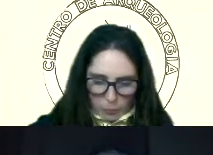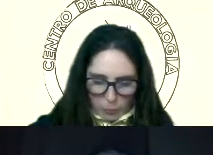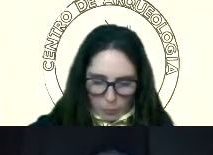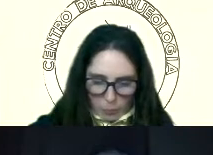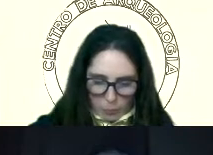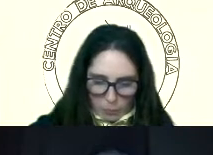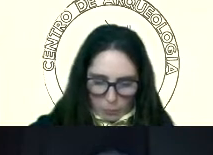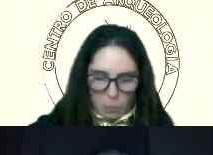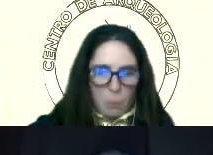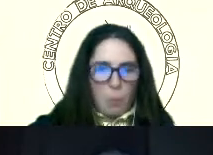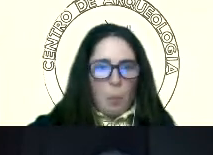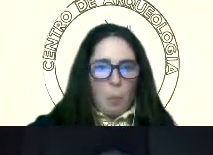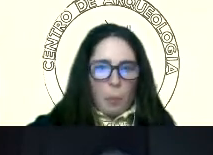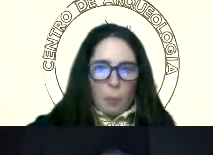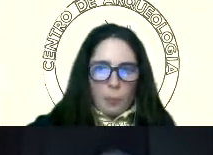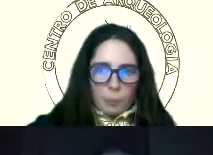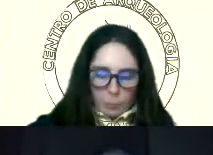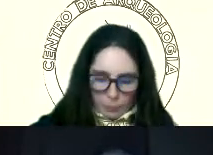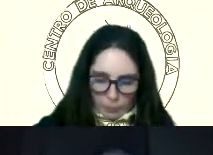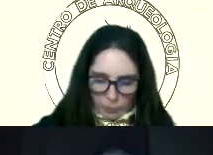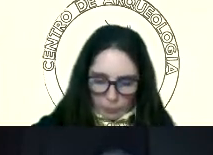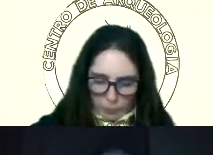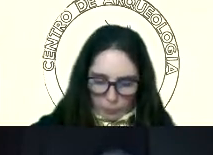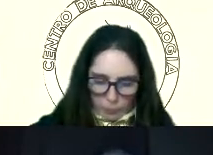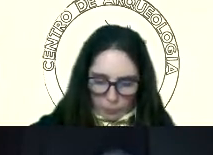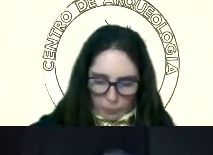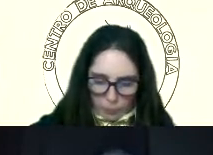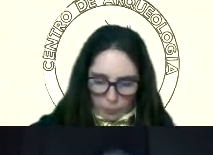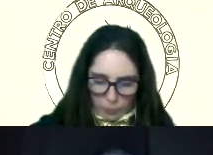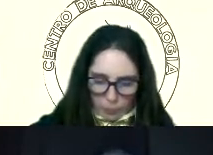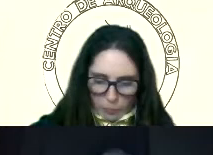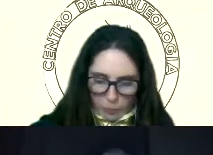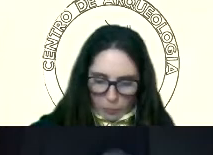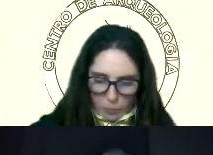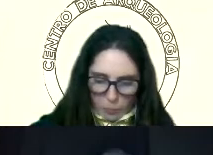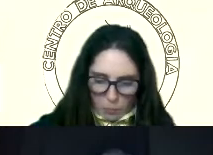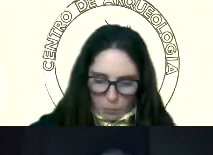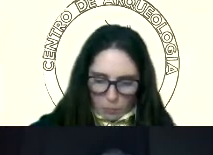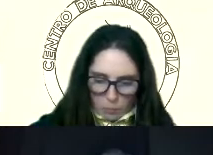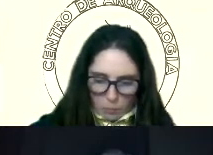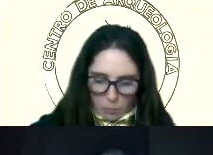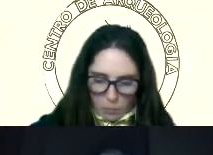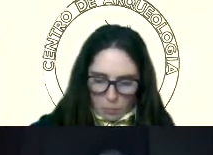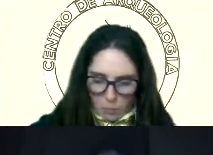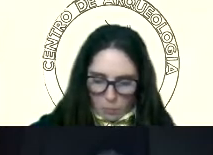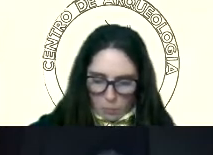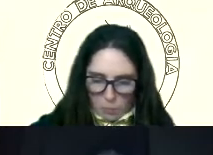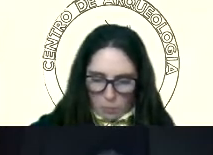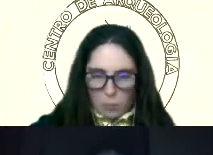que estão aqui a ver nestes modelos. A imagem do lado direito